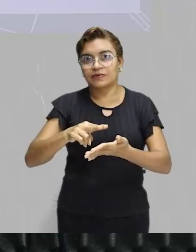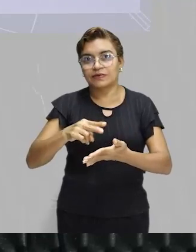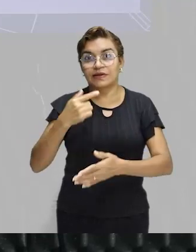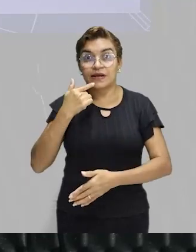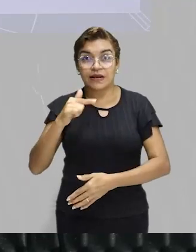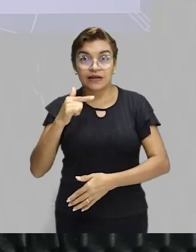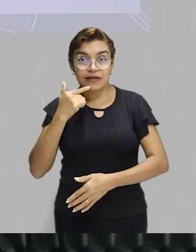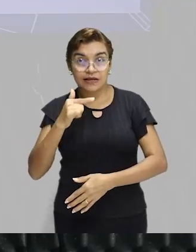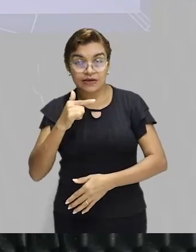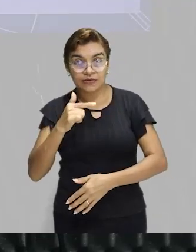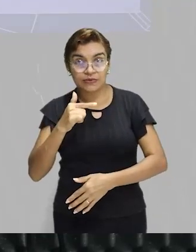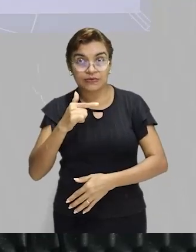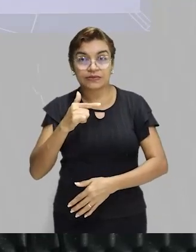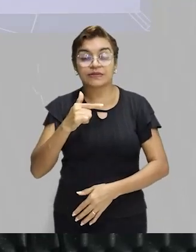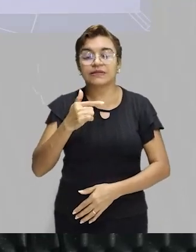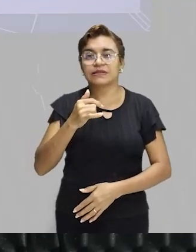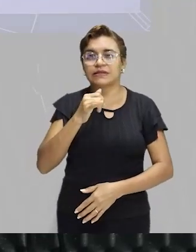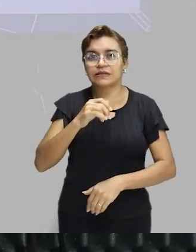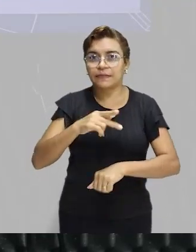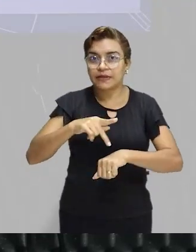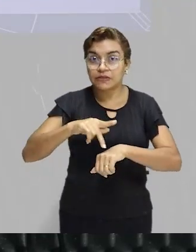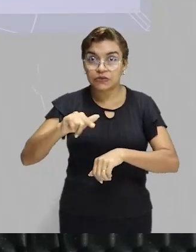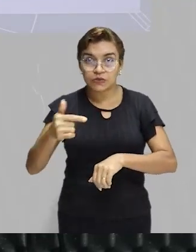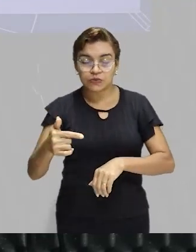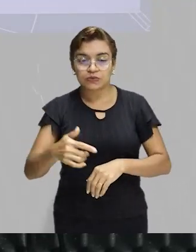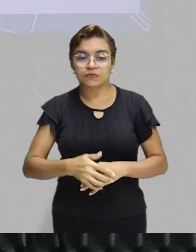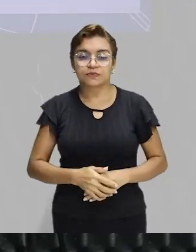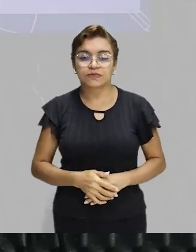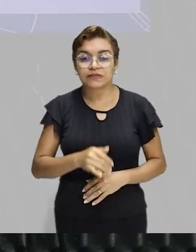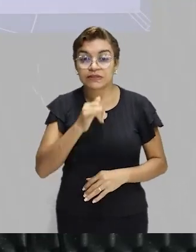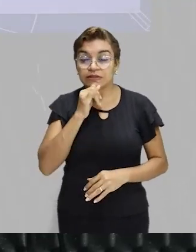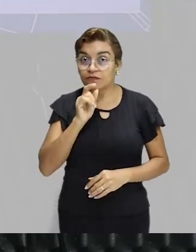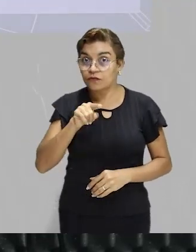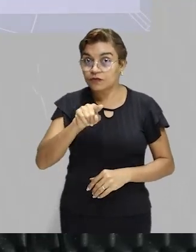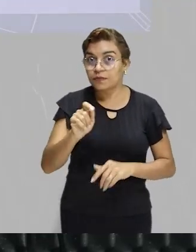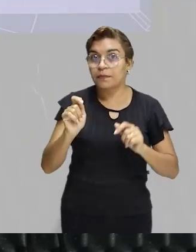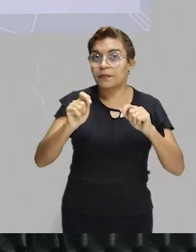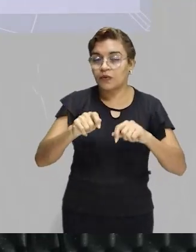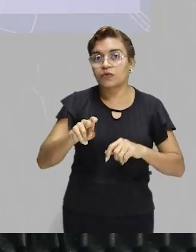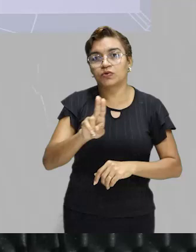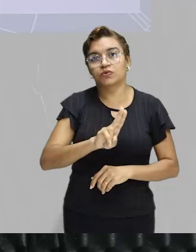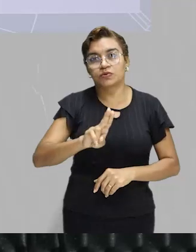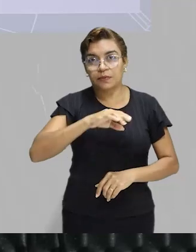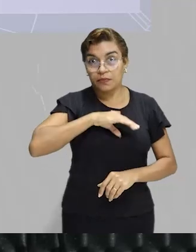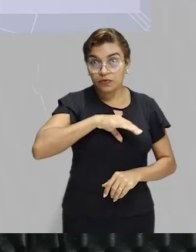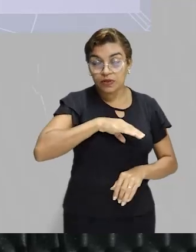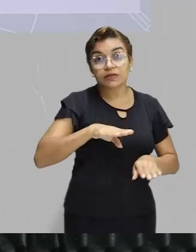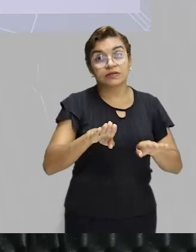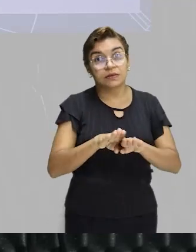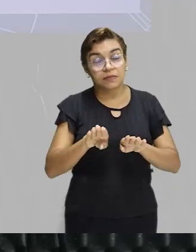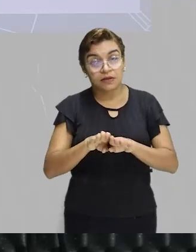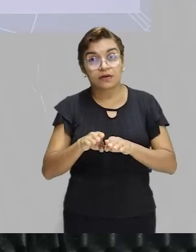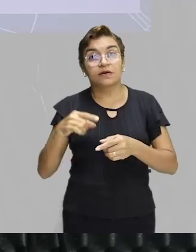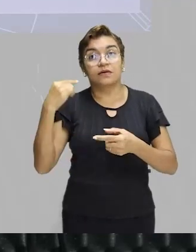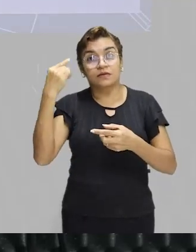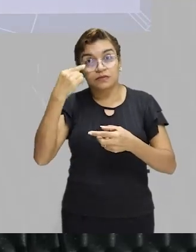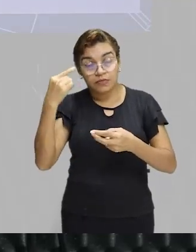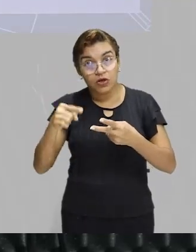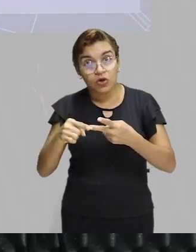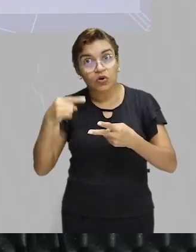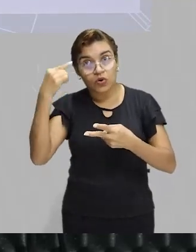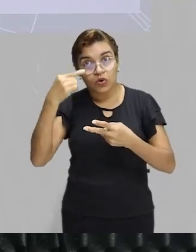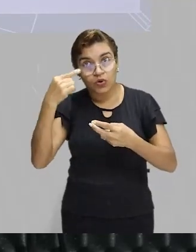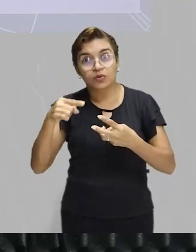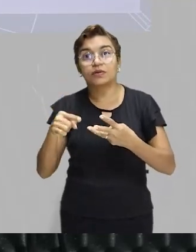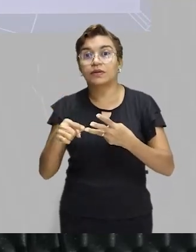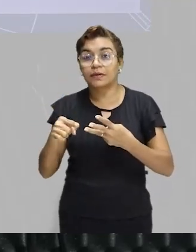Essas estratégias a gente usa muito na disciplina de língua inglesa, mas você também pode usá-las na disciplina de espanhol, você também pode utilizar até mesmo na